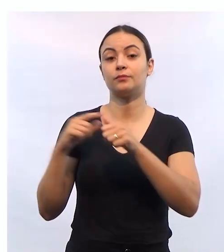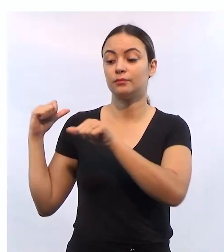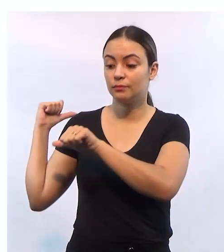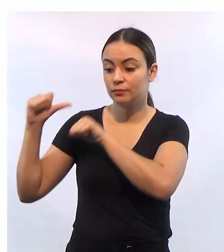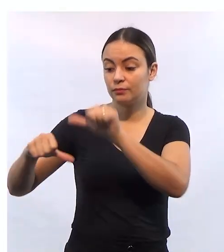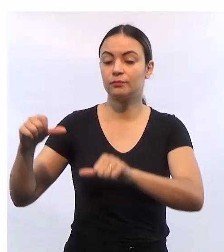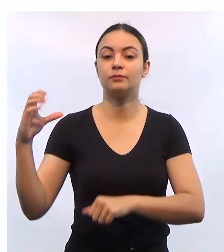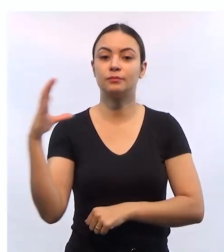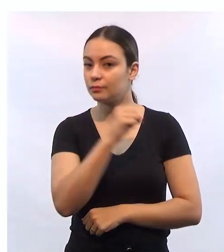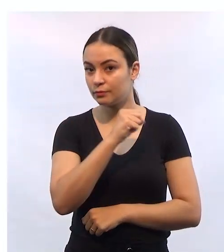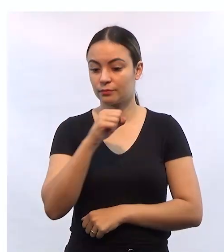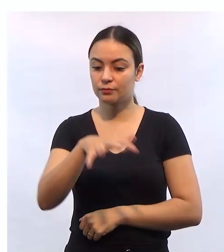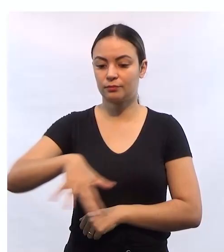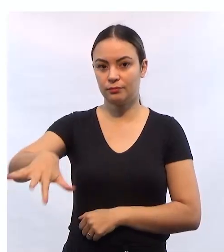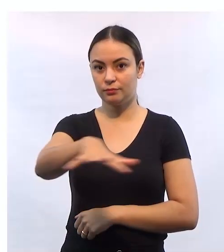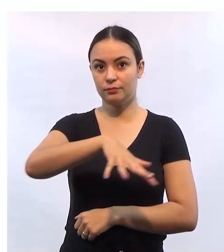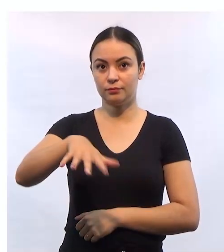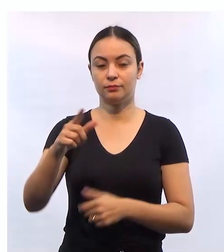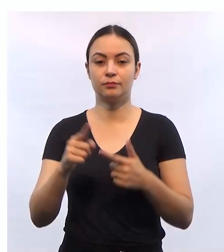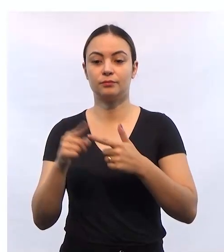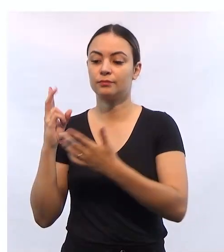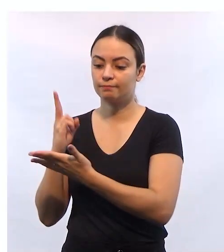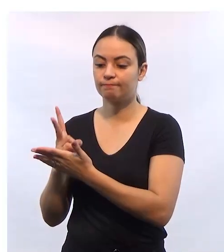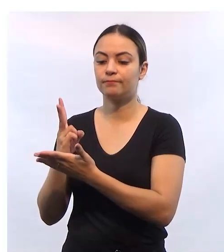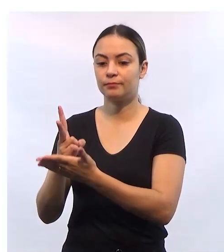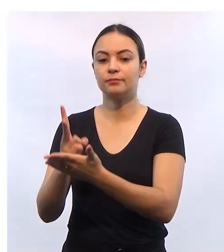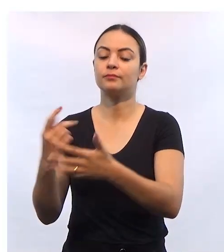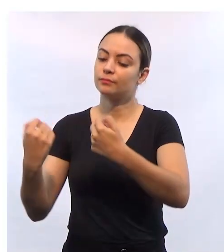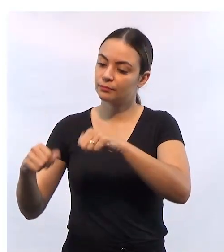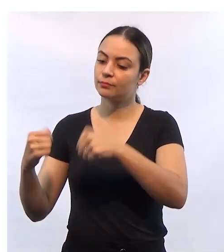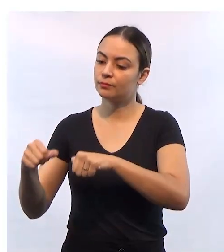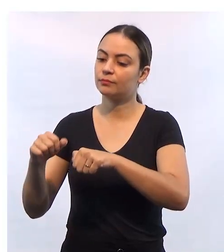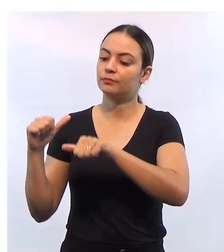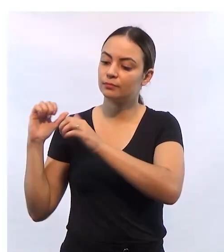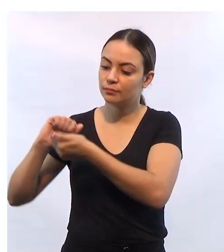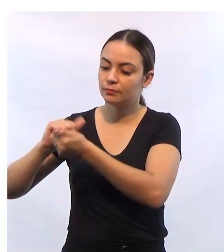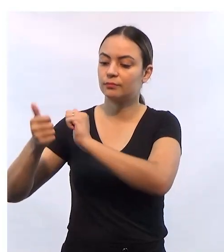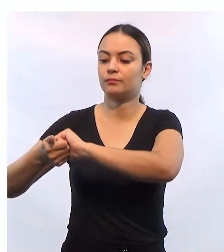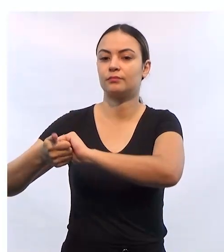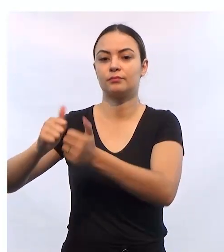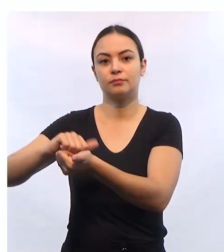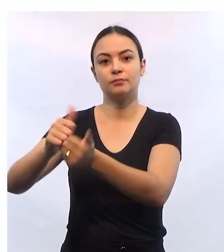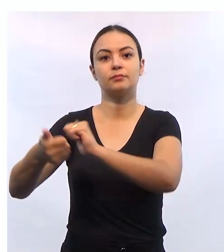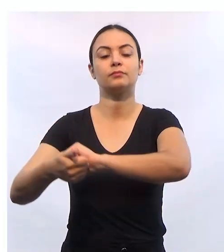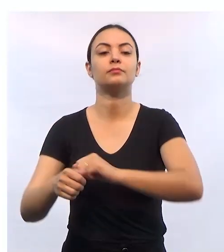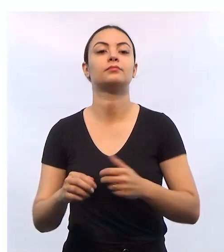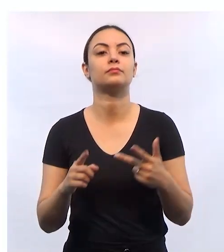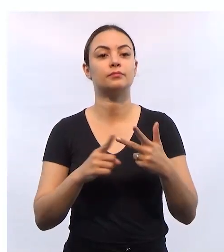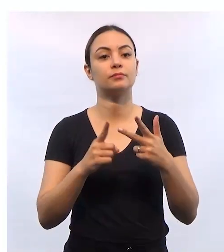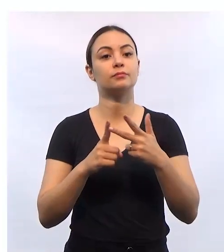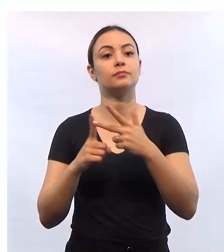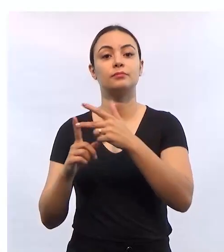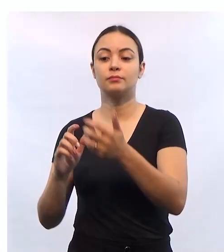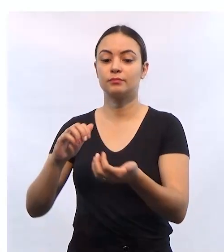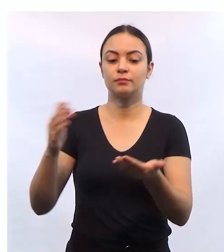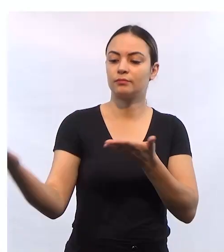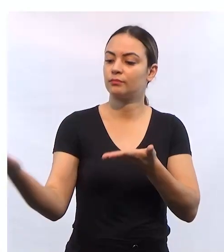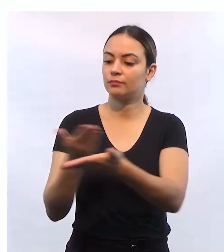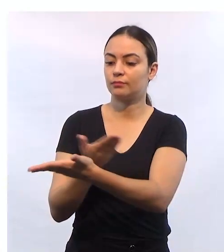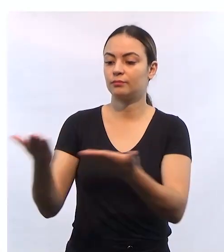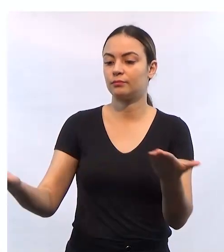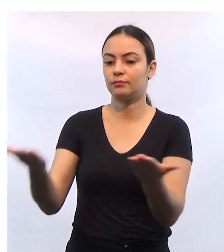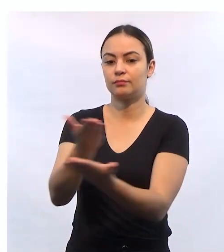a constante e rápida mutação no ambiente, já falamos, a necessidade contínua de adaptação, a interação entre indivíduo